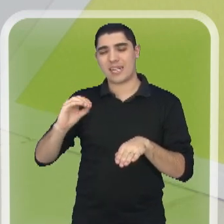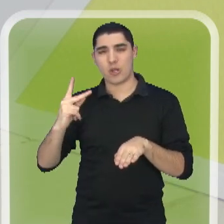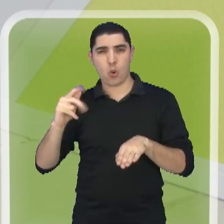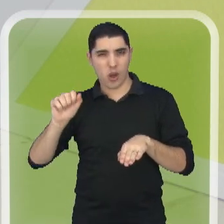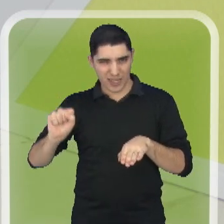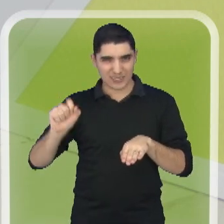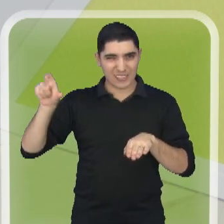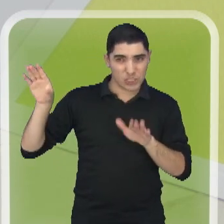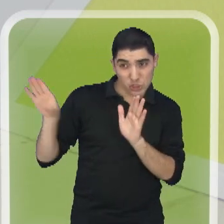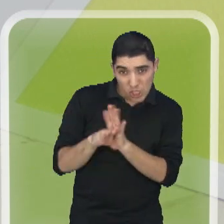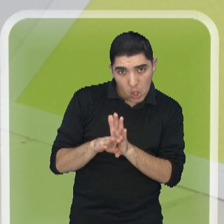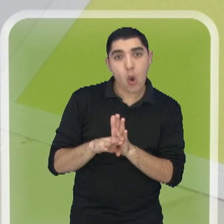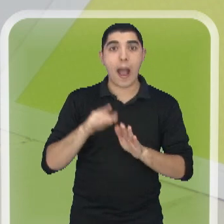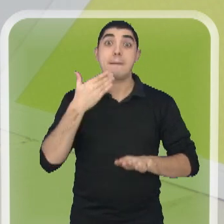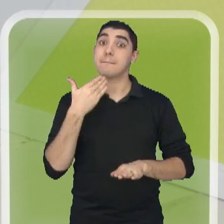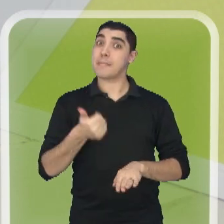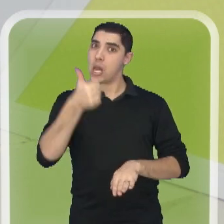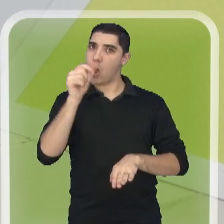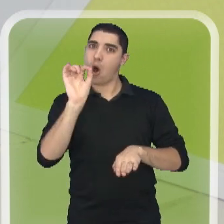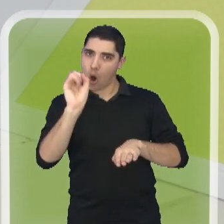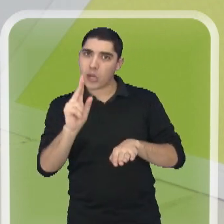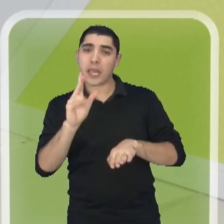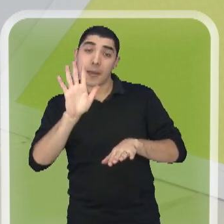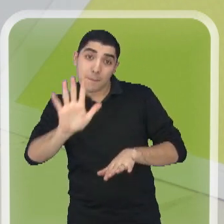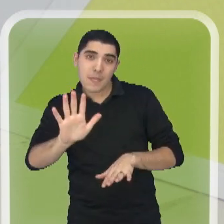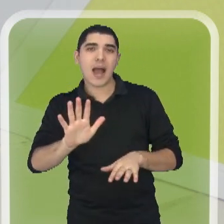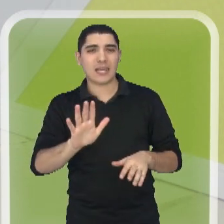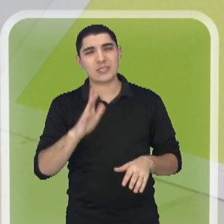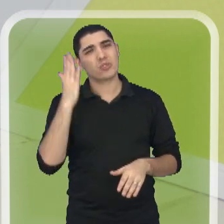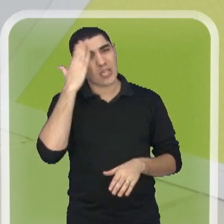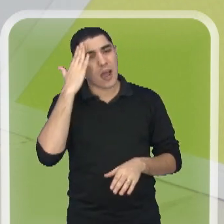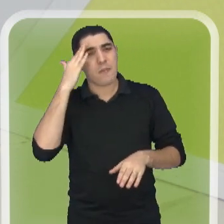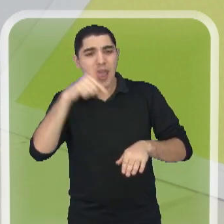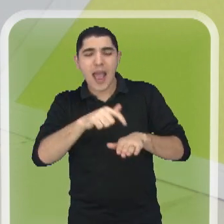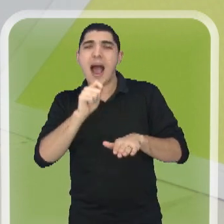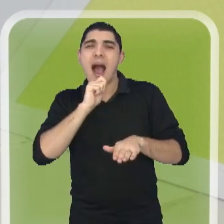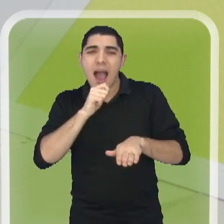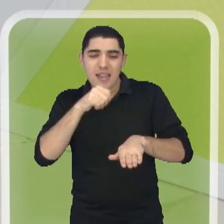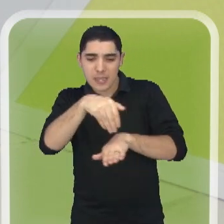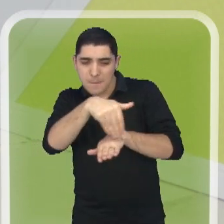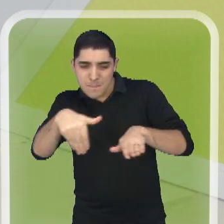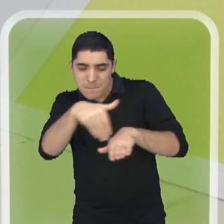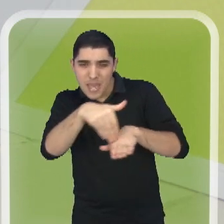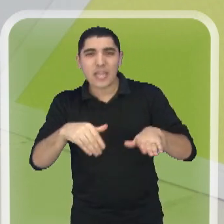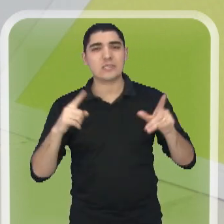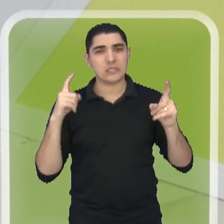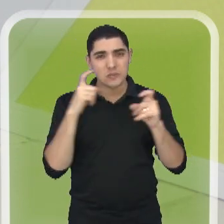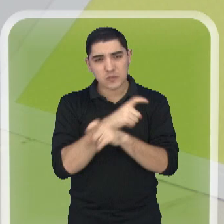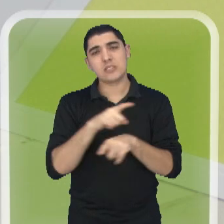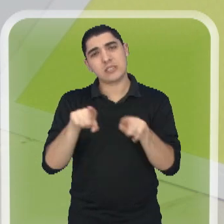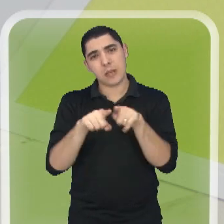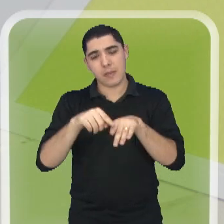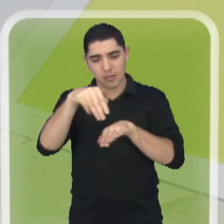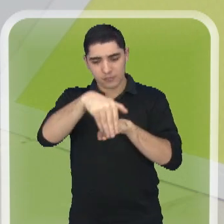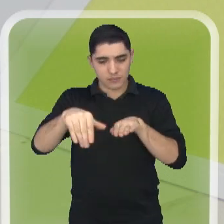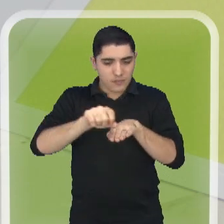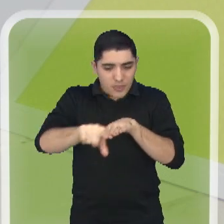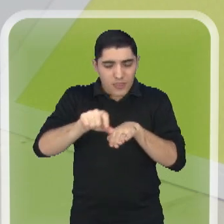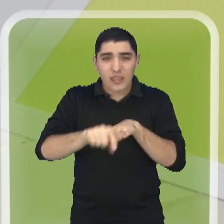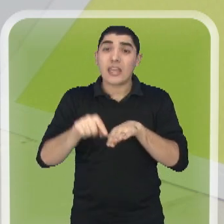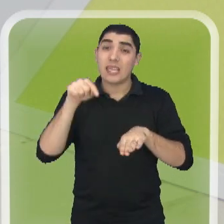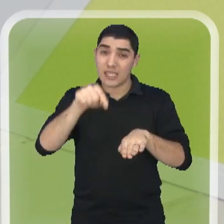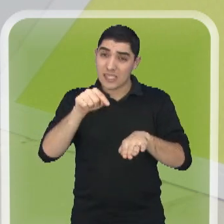ele é lateral, mas deu uma ajudada ali, mas a gente sabe que o time era deficitário mesmo nesse setor de meio de campo e ataque e que para reverter